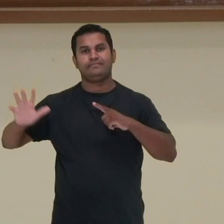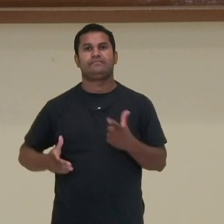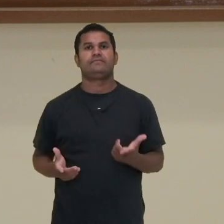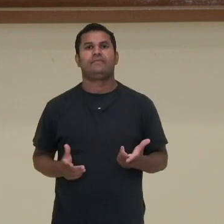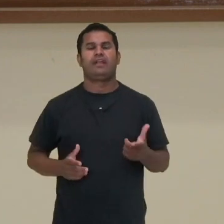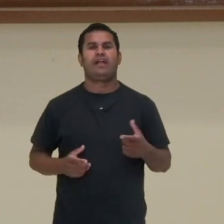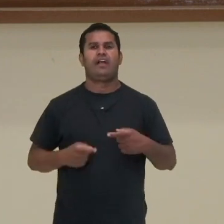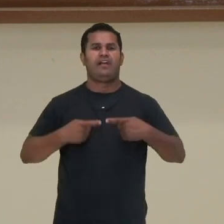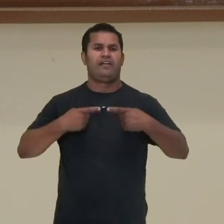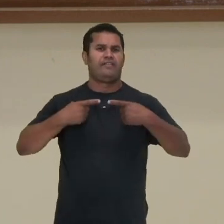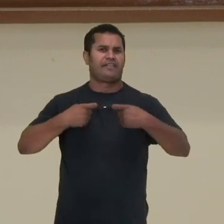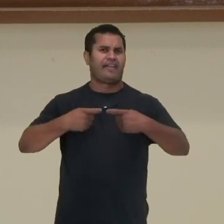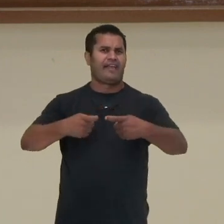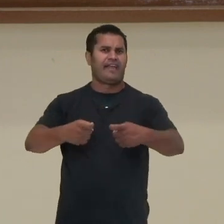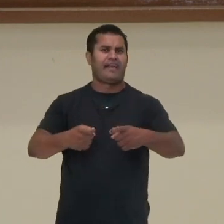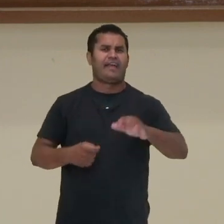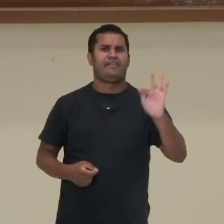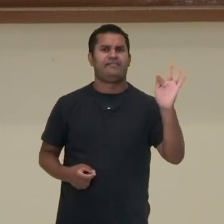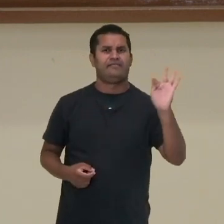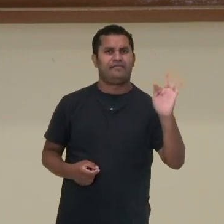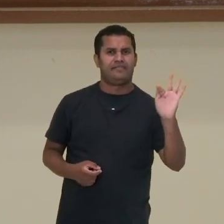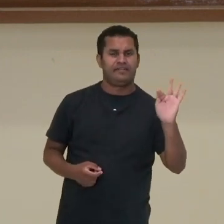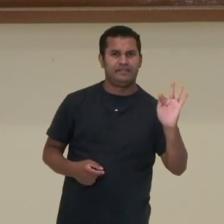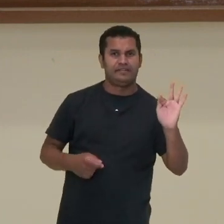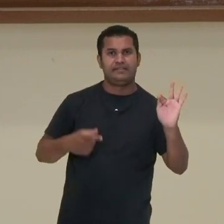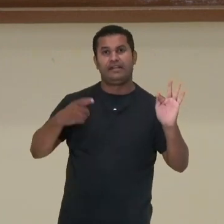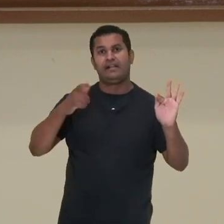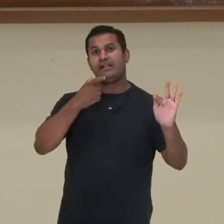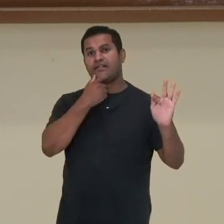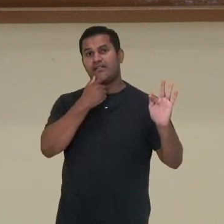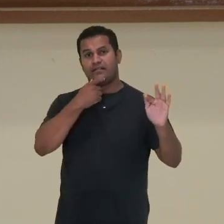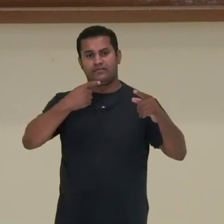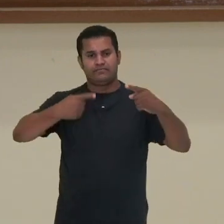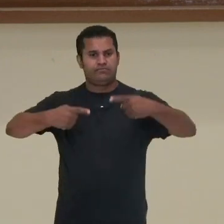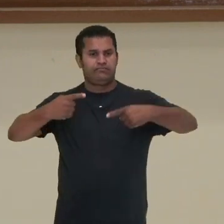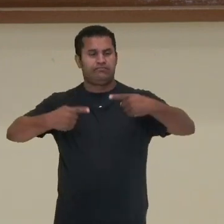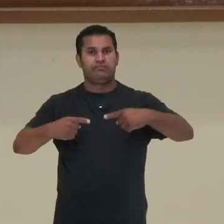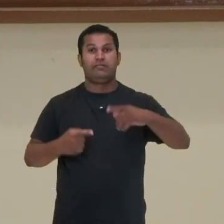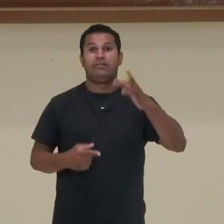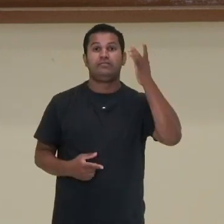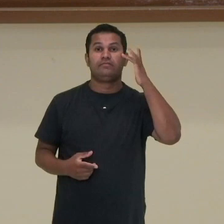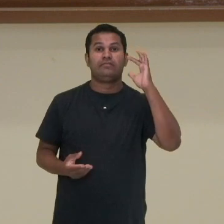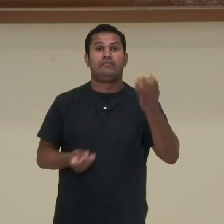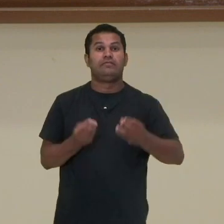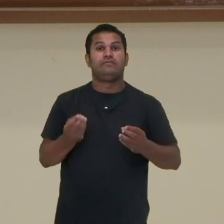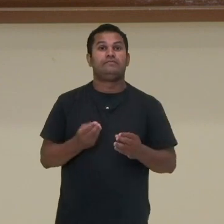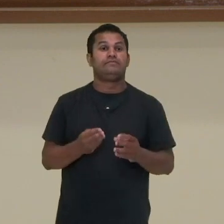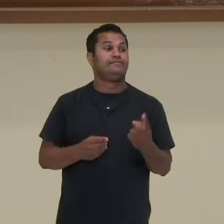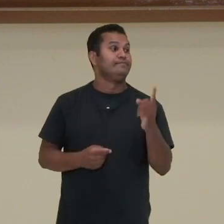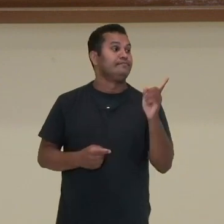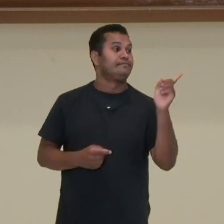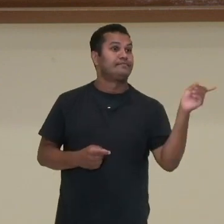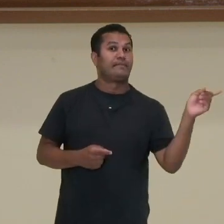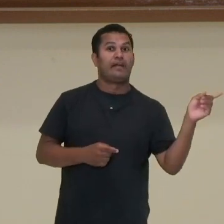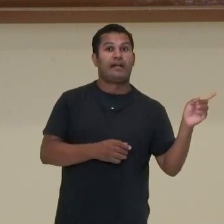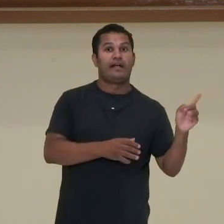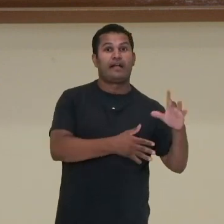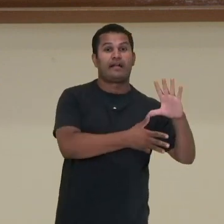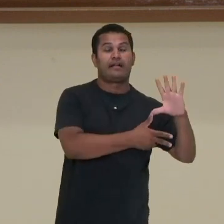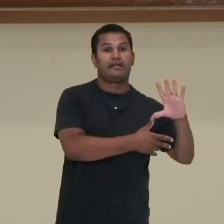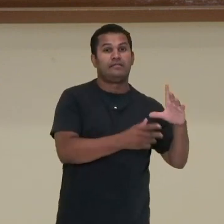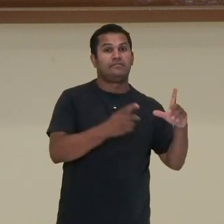né? Sua política era instável, precisou se organizar para depois, então, se lançar às